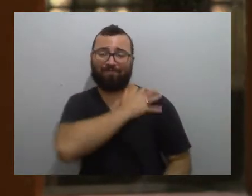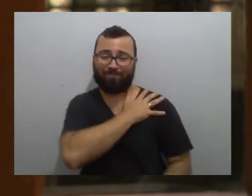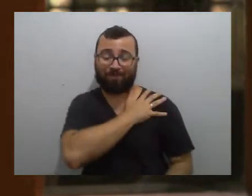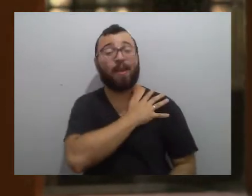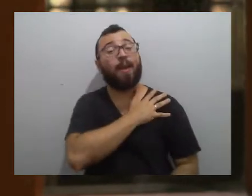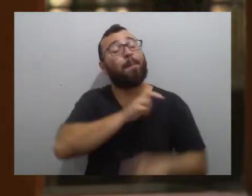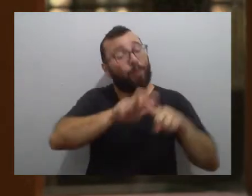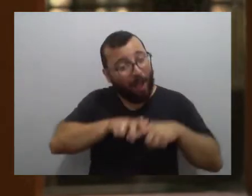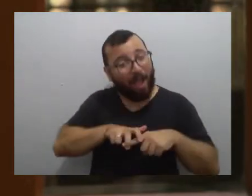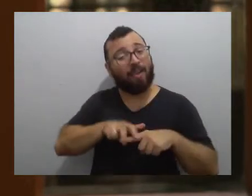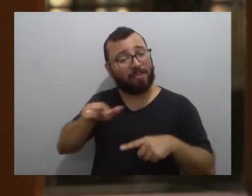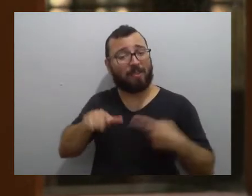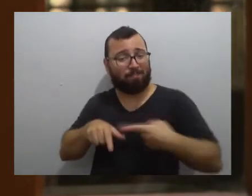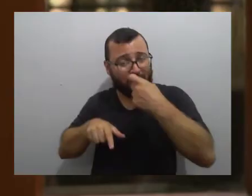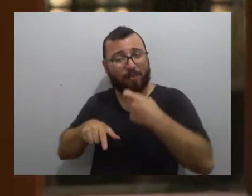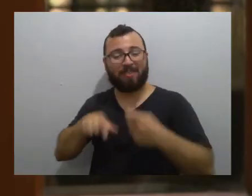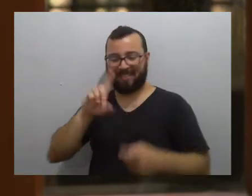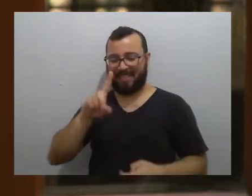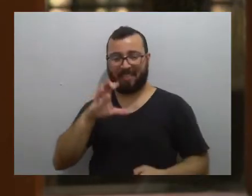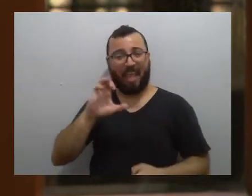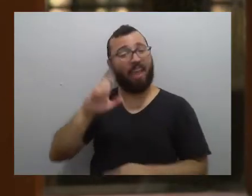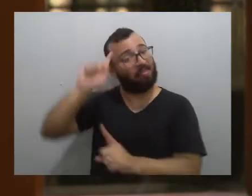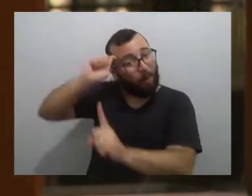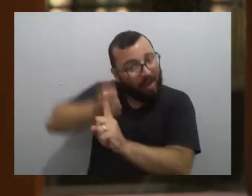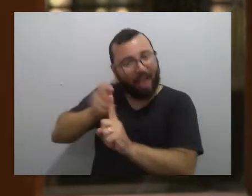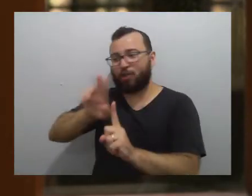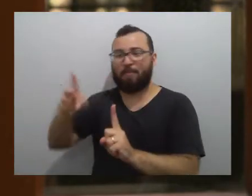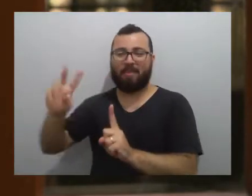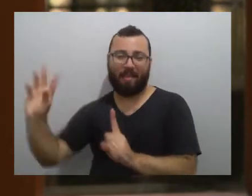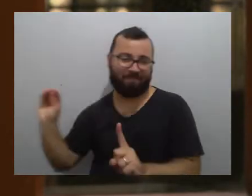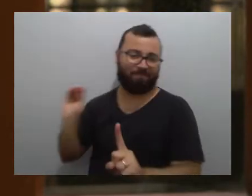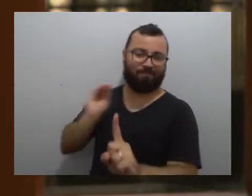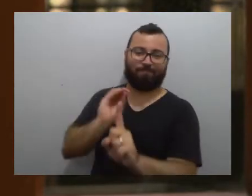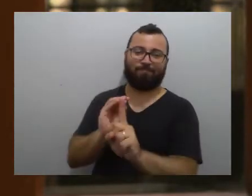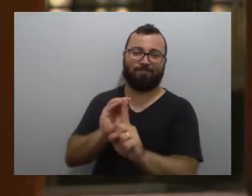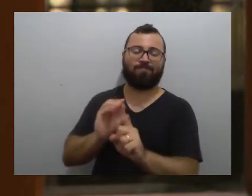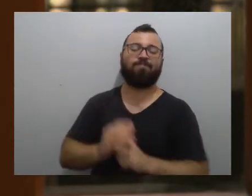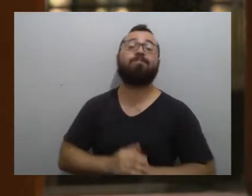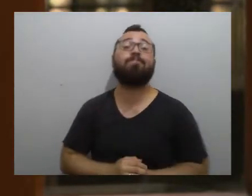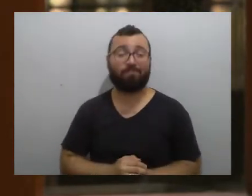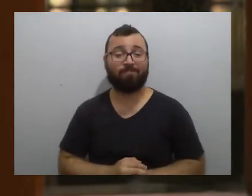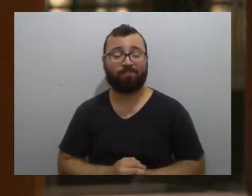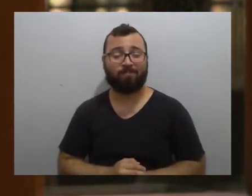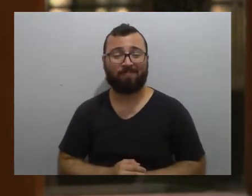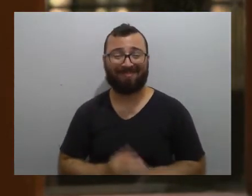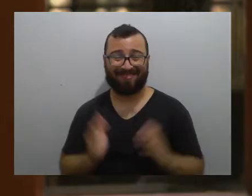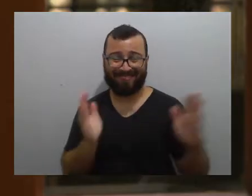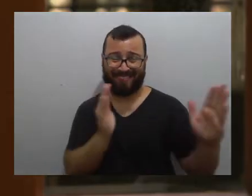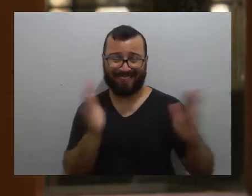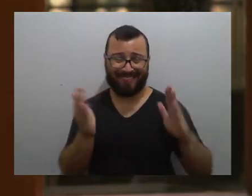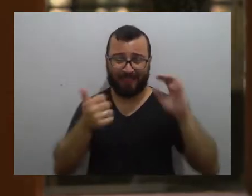muito importantes, né, no âmbito da universidade, num período extremamente conturbado, que foi o período